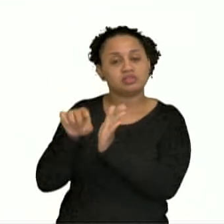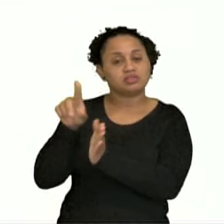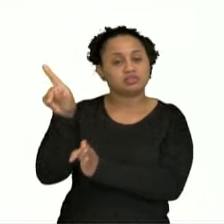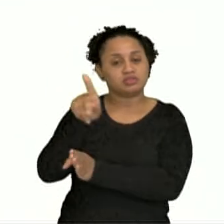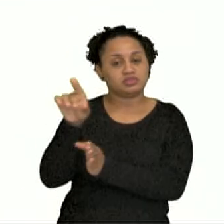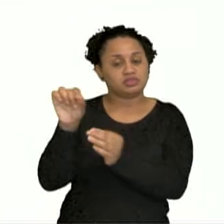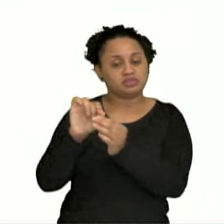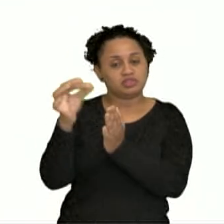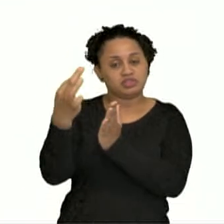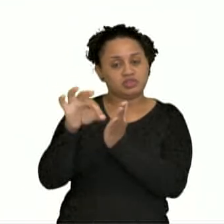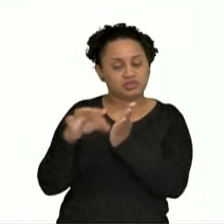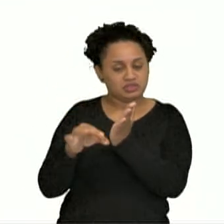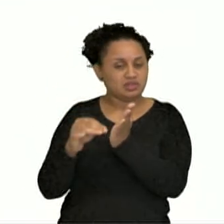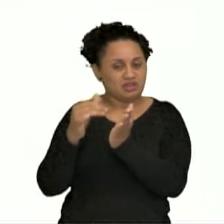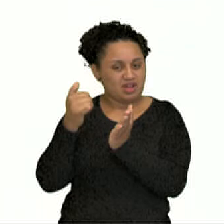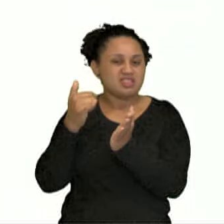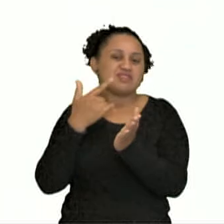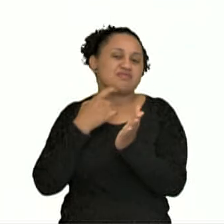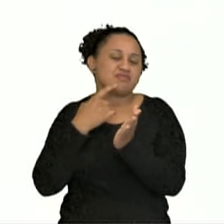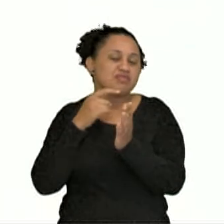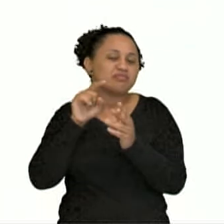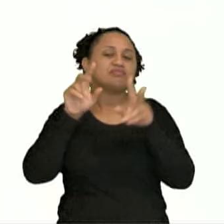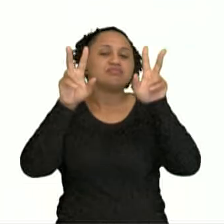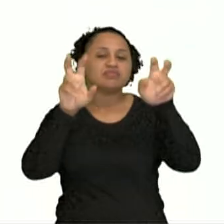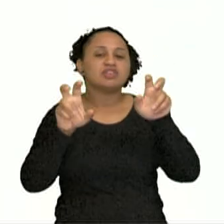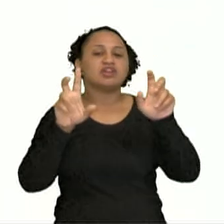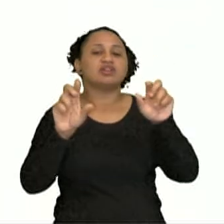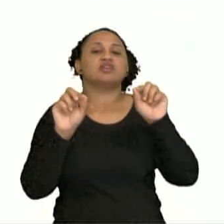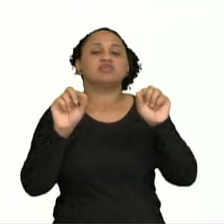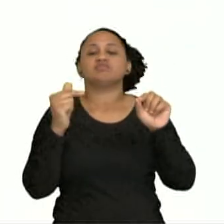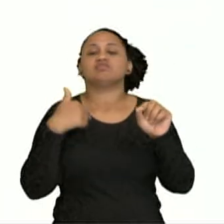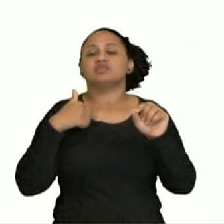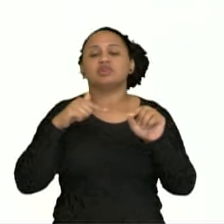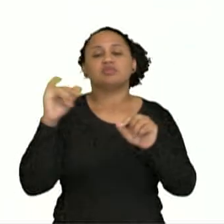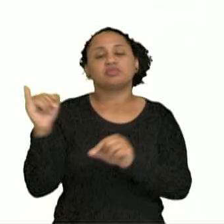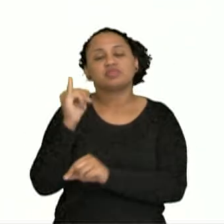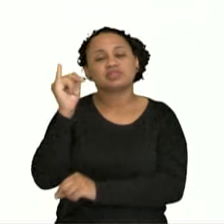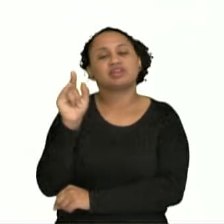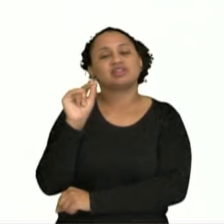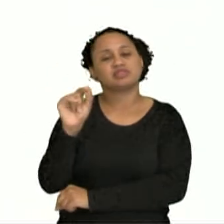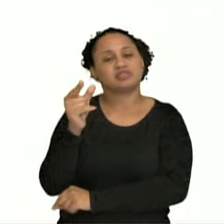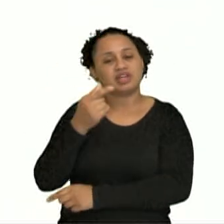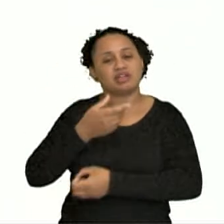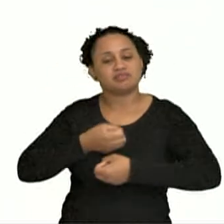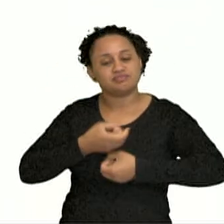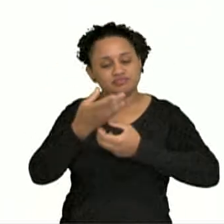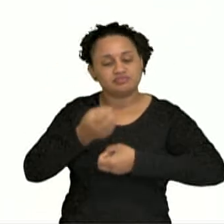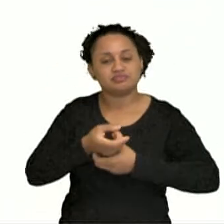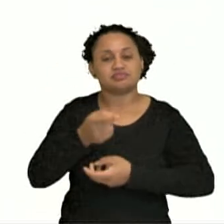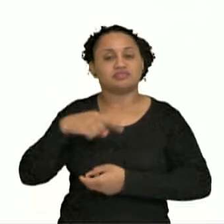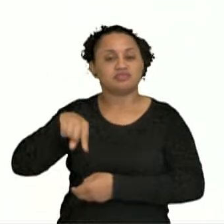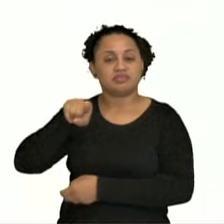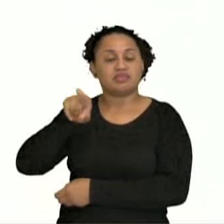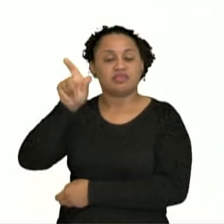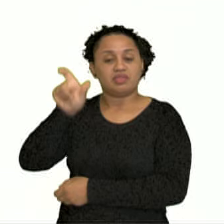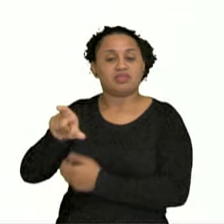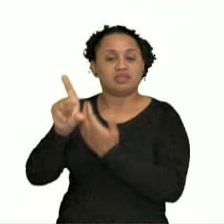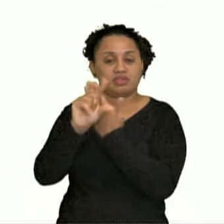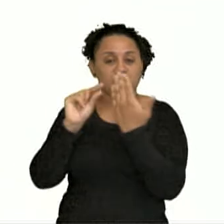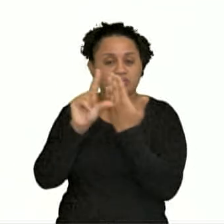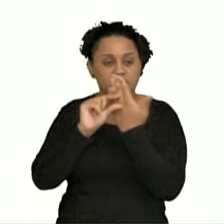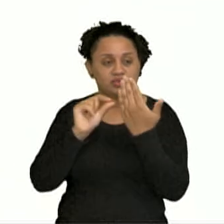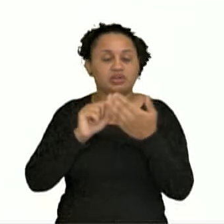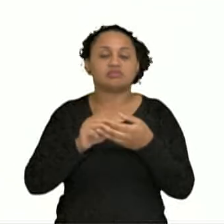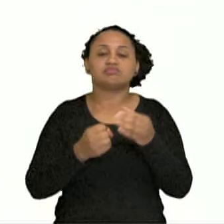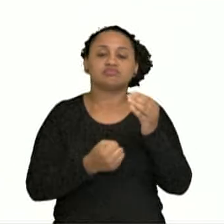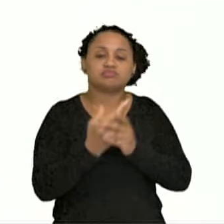professora. Então, foi esse o assunto, o fato marcante, da vida da autora. As produções de textos